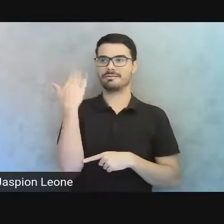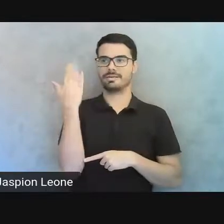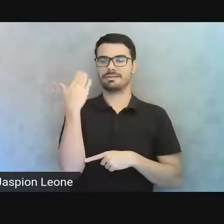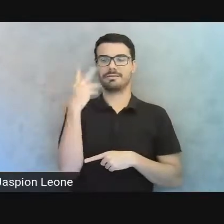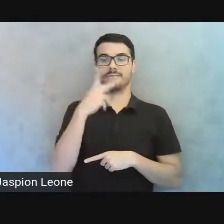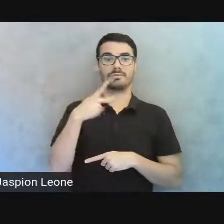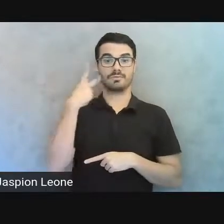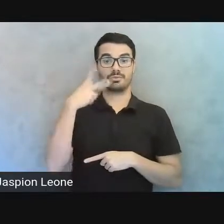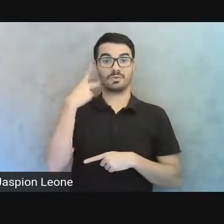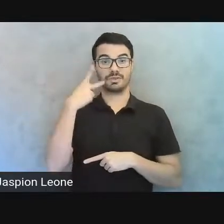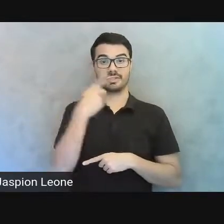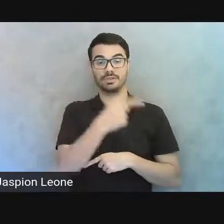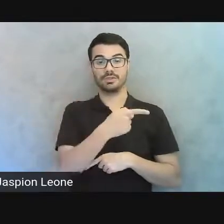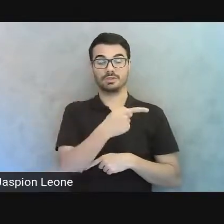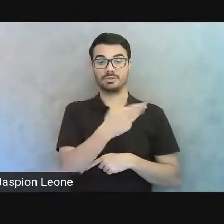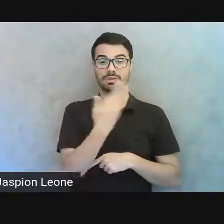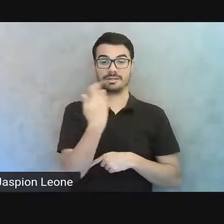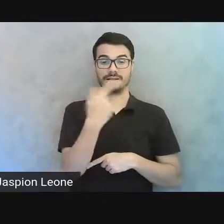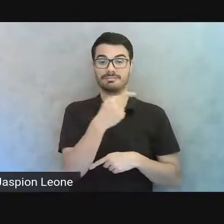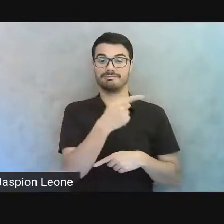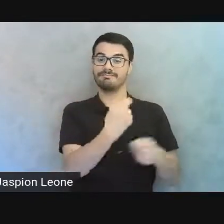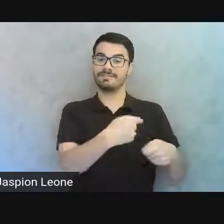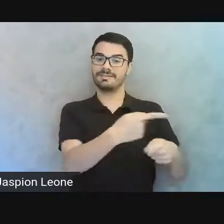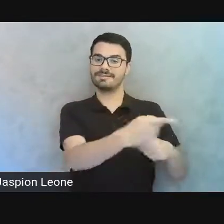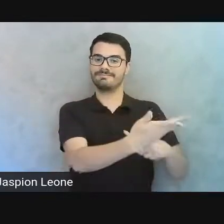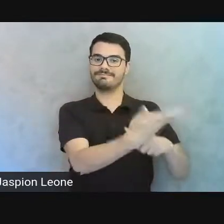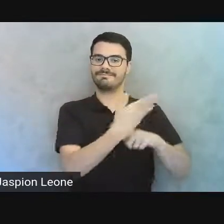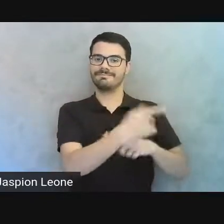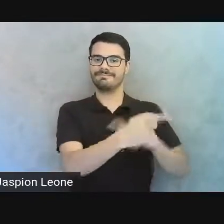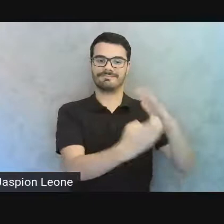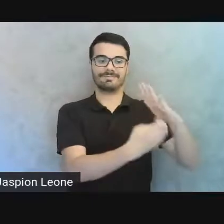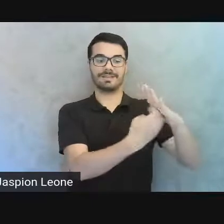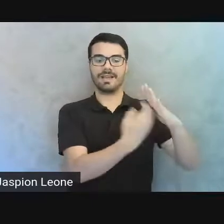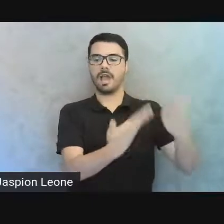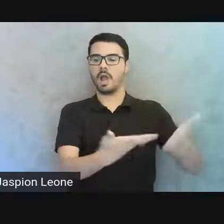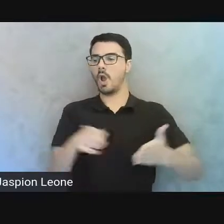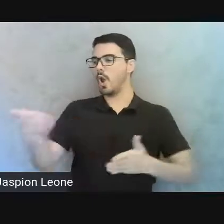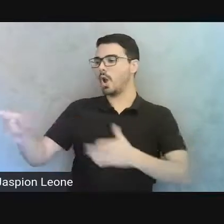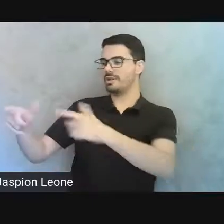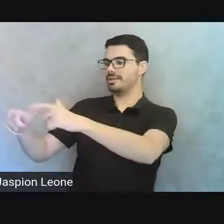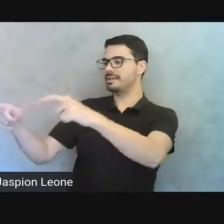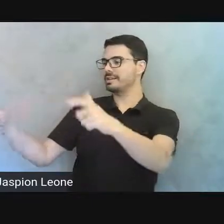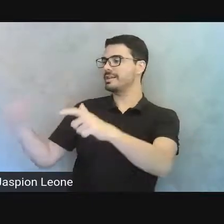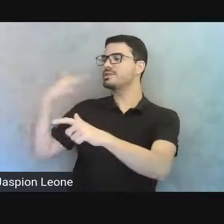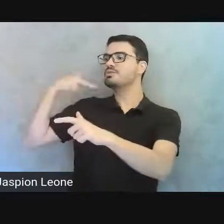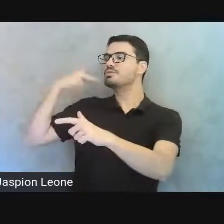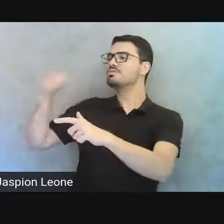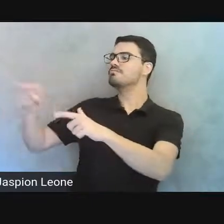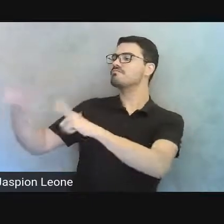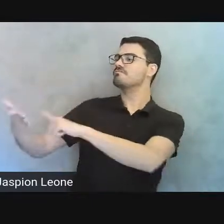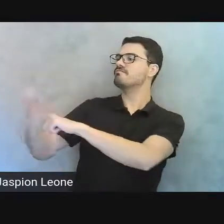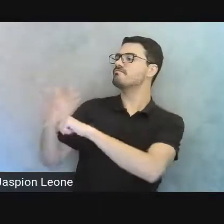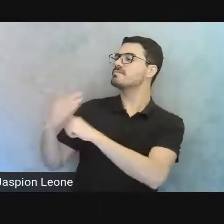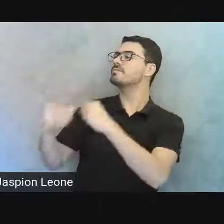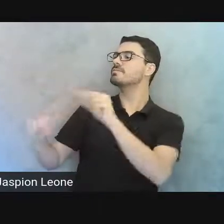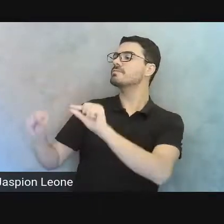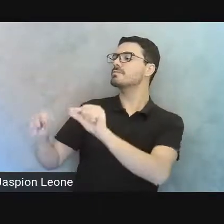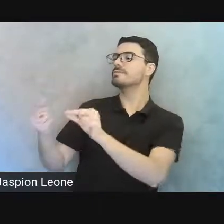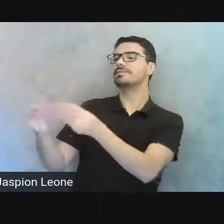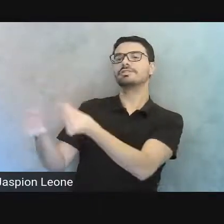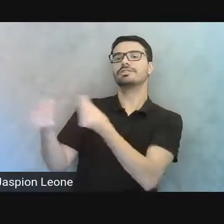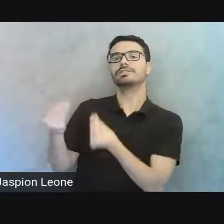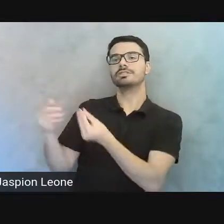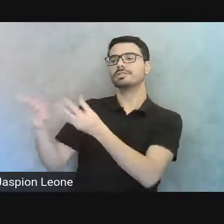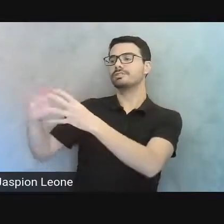políticos, pelos grandes empresários, e agora são os grandes políticos que determinam, né? E aí a gente entra num